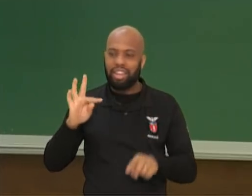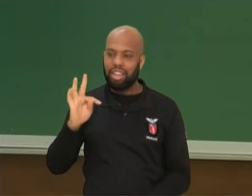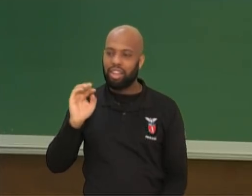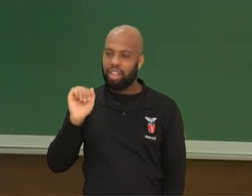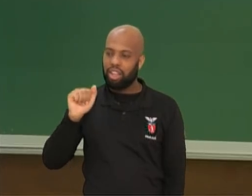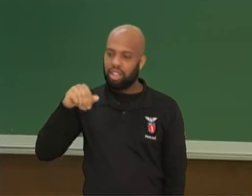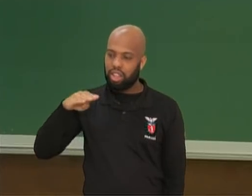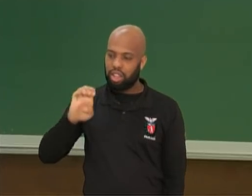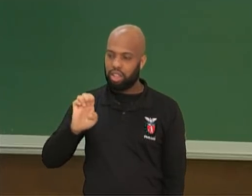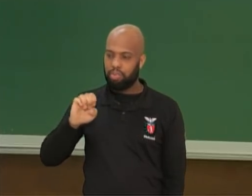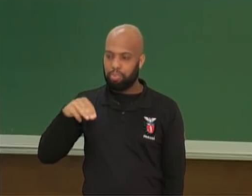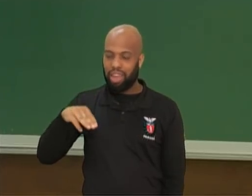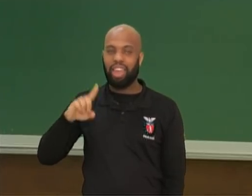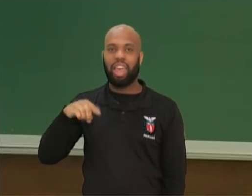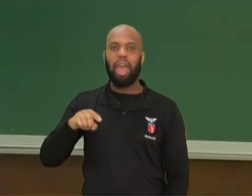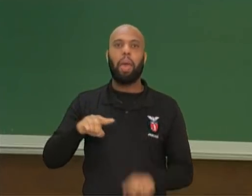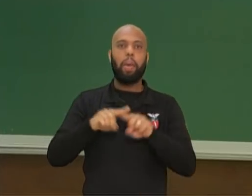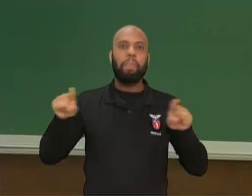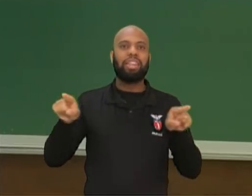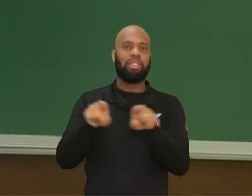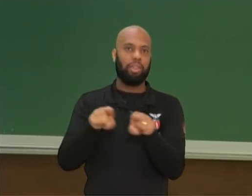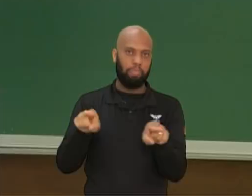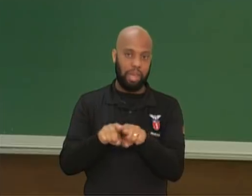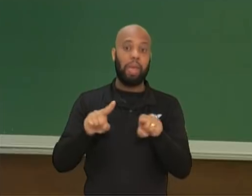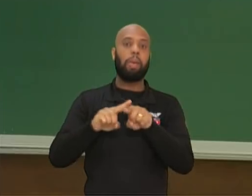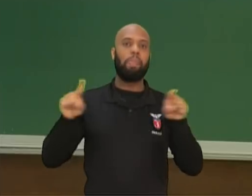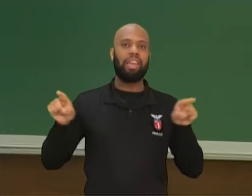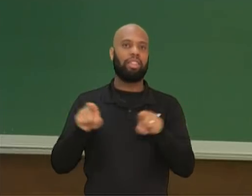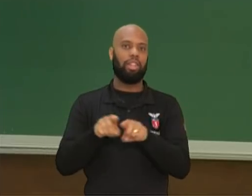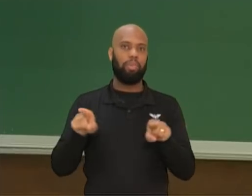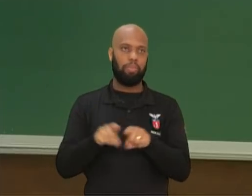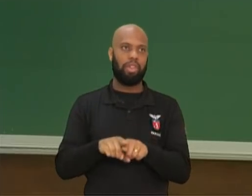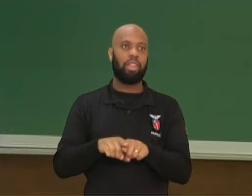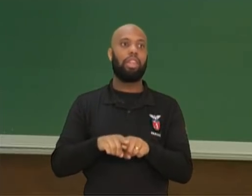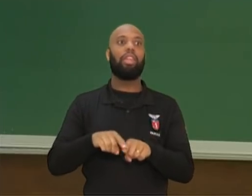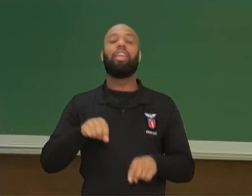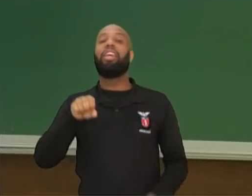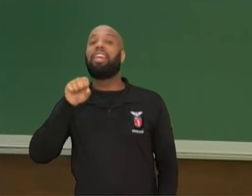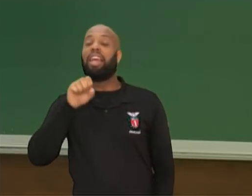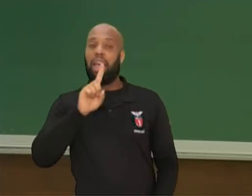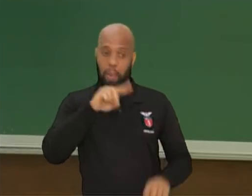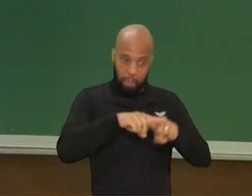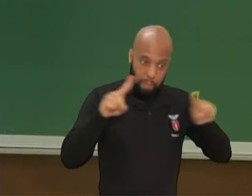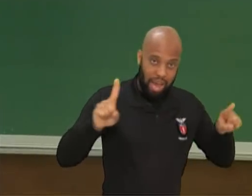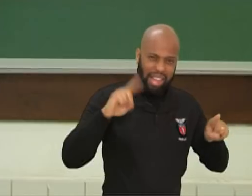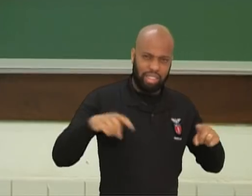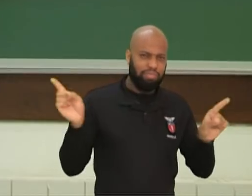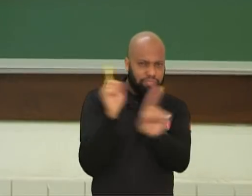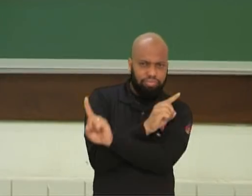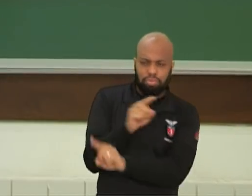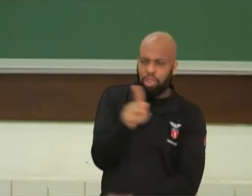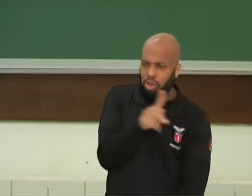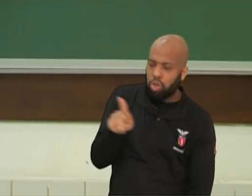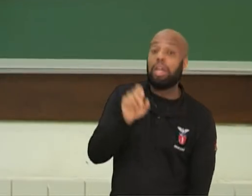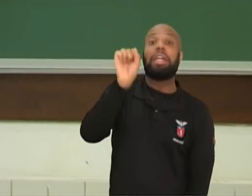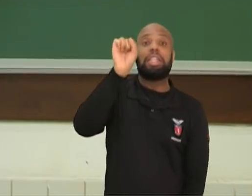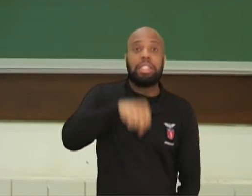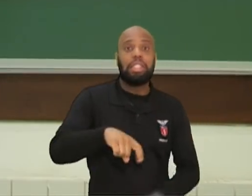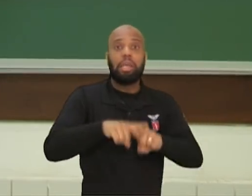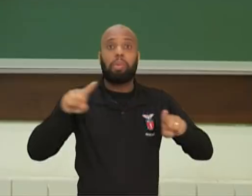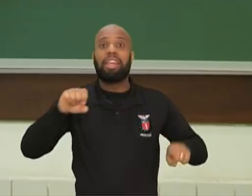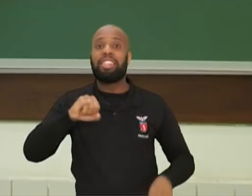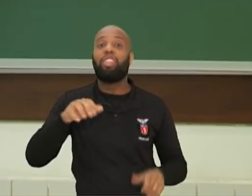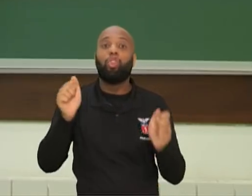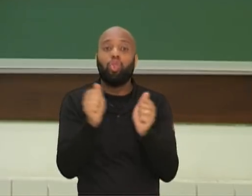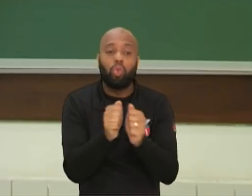da adversidade, da ideia de adversidade. Mas quando ele tiver mas também, então será